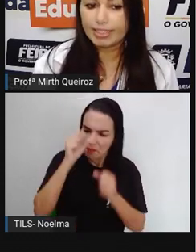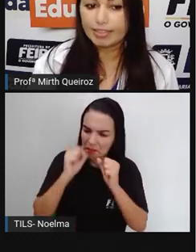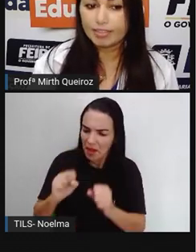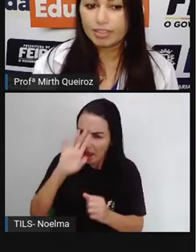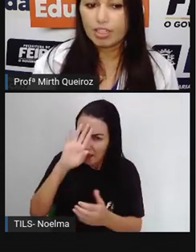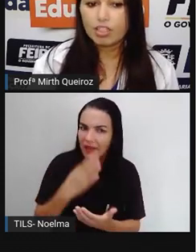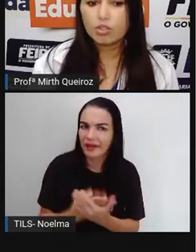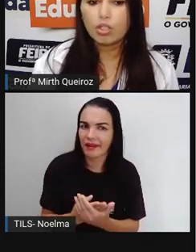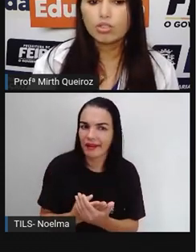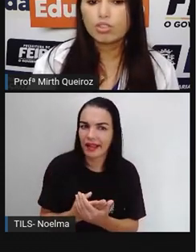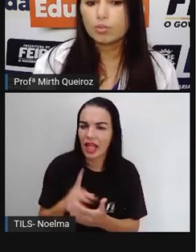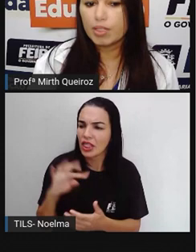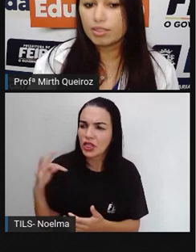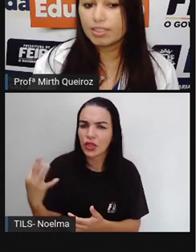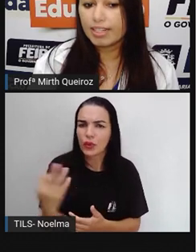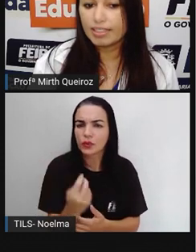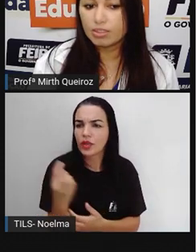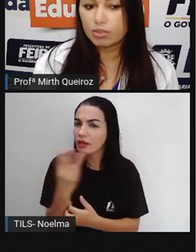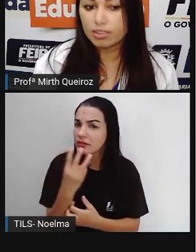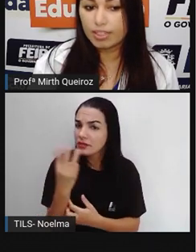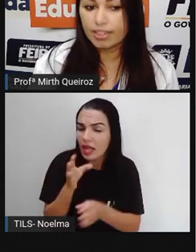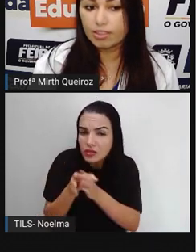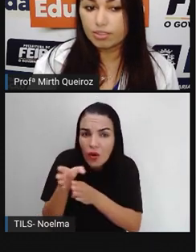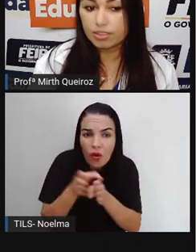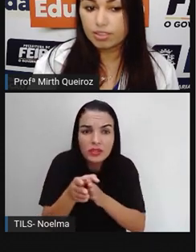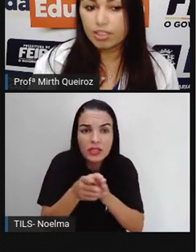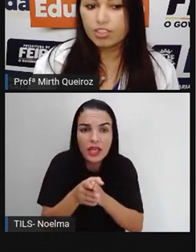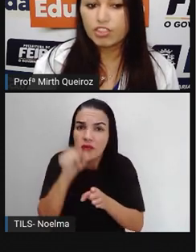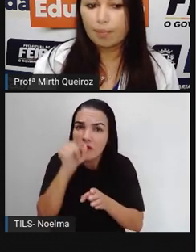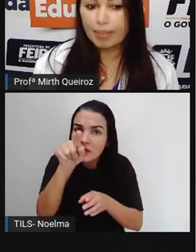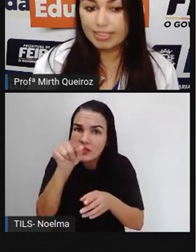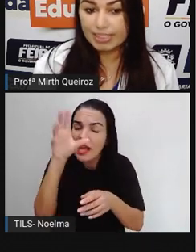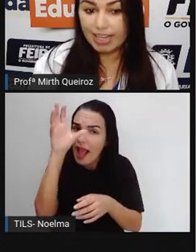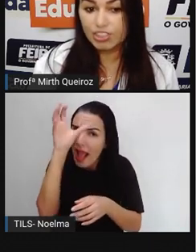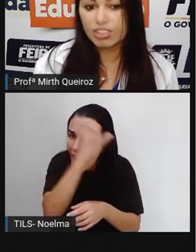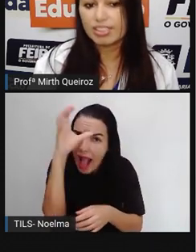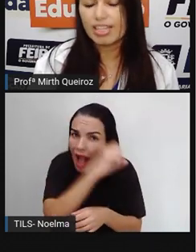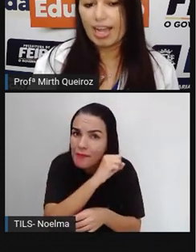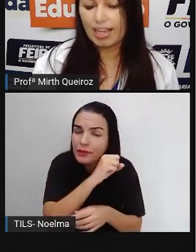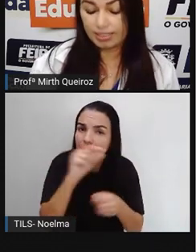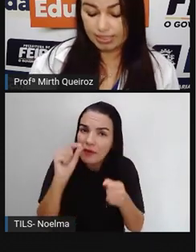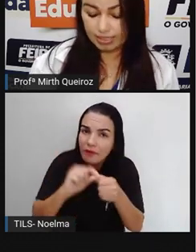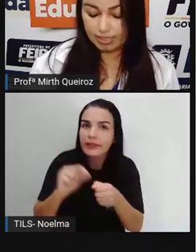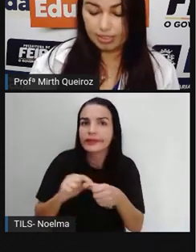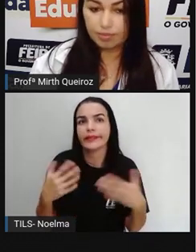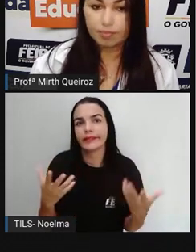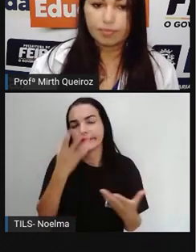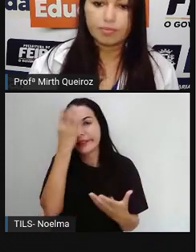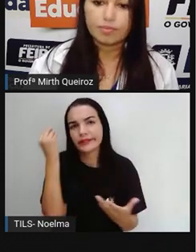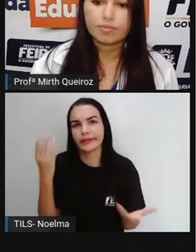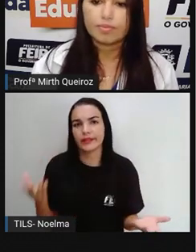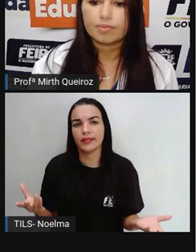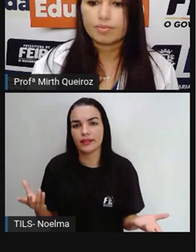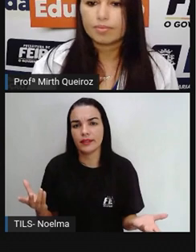um tolo, podes crer. Todos os meus 3 conselhos te apressastes a esquecer.